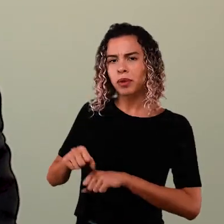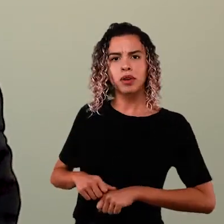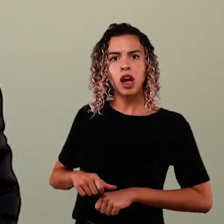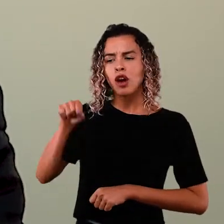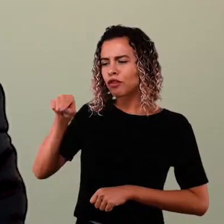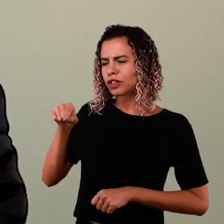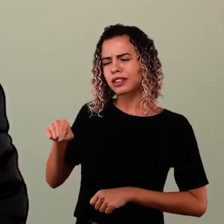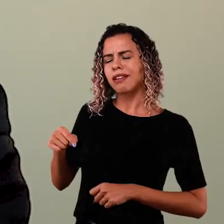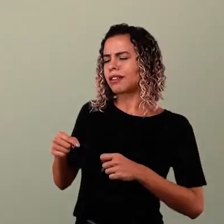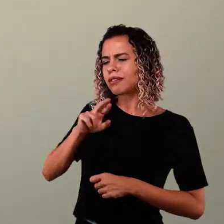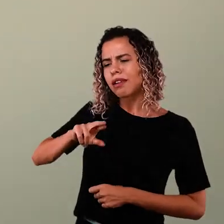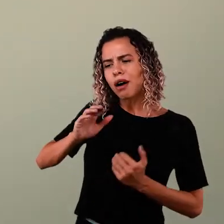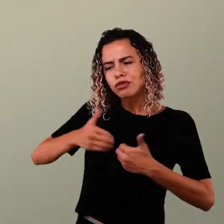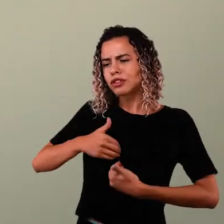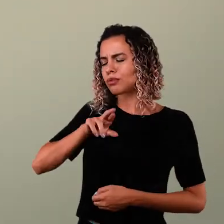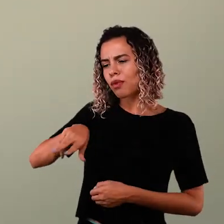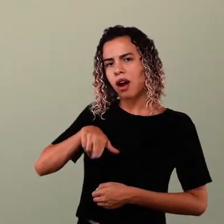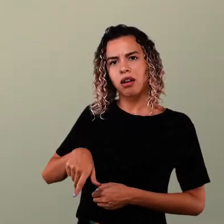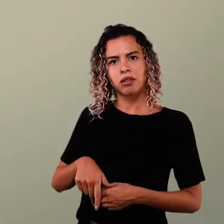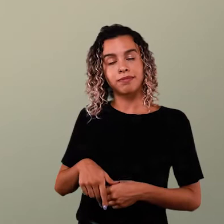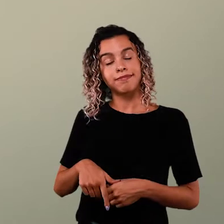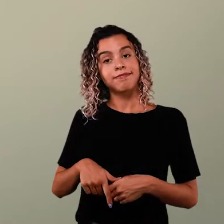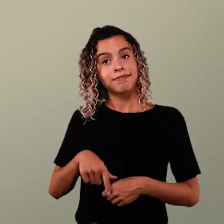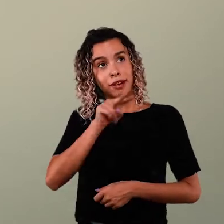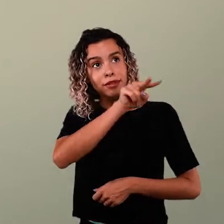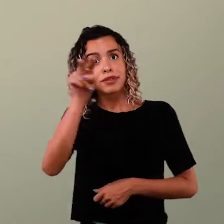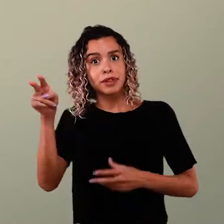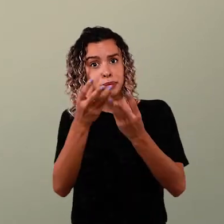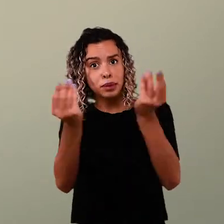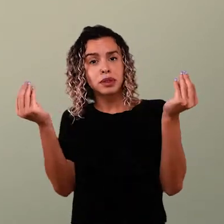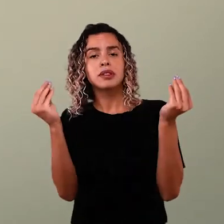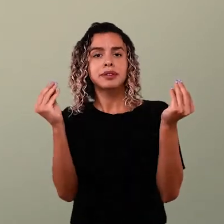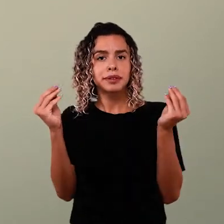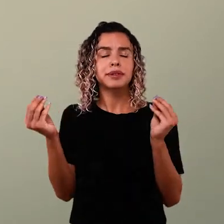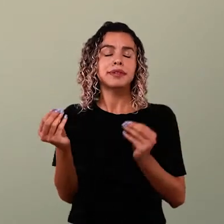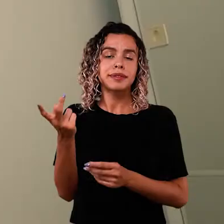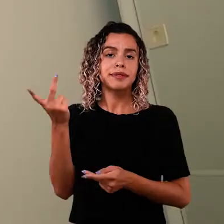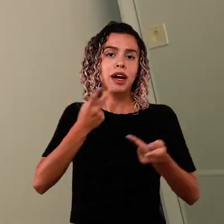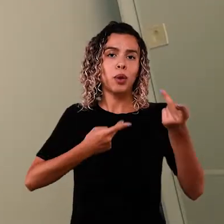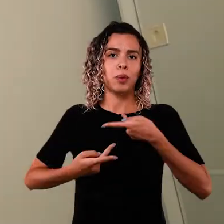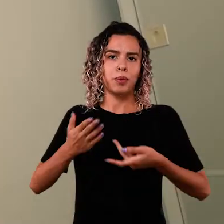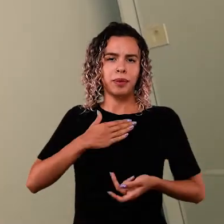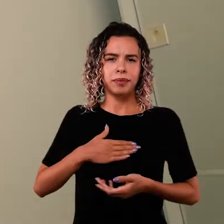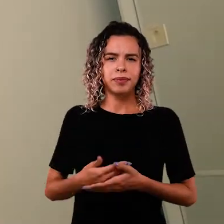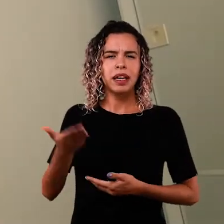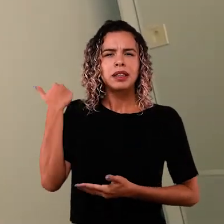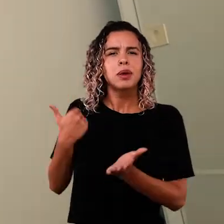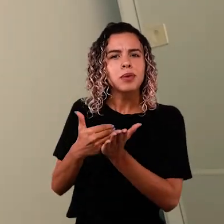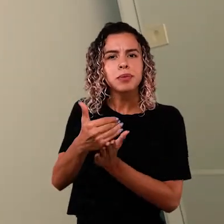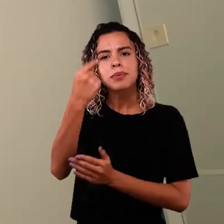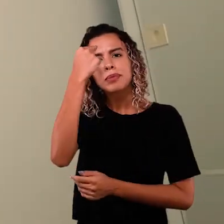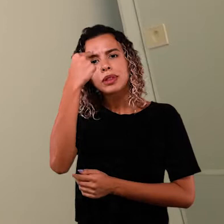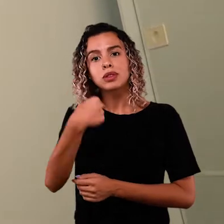você não pode ser autista. Então, é super comum a gente escutar esse tipo de coisas, né? Poliana. No início, levantou-se a